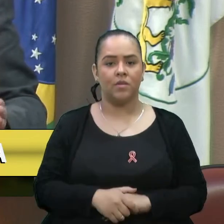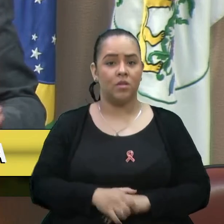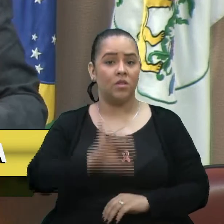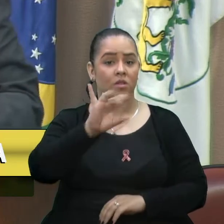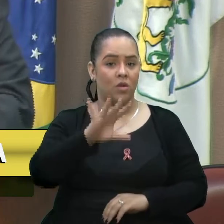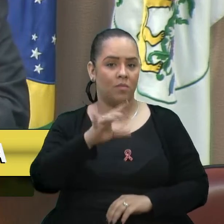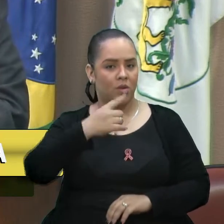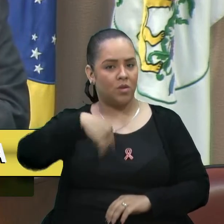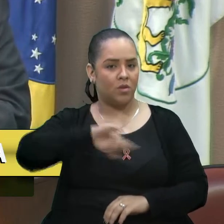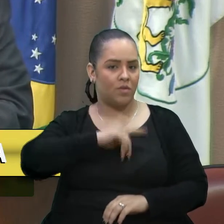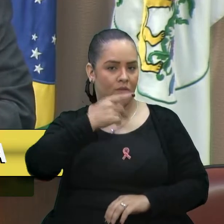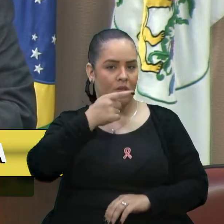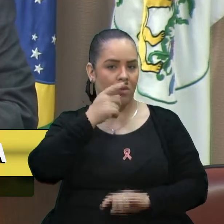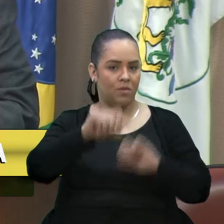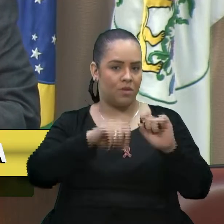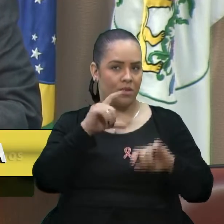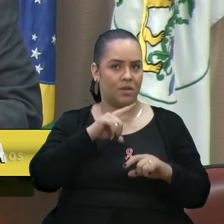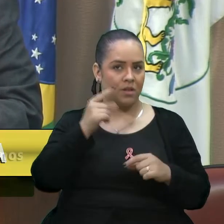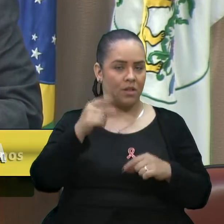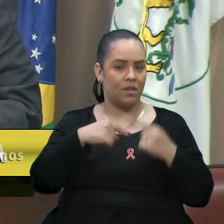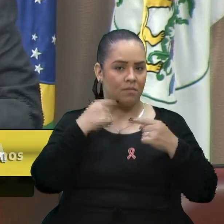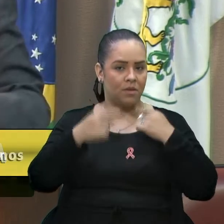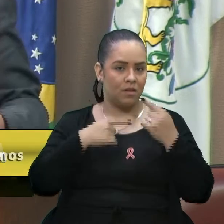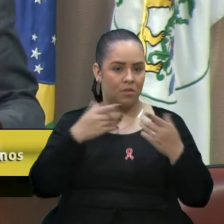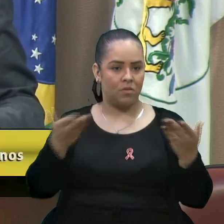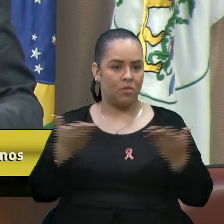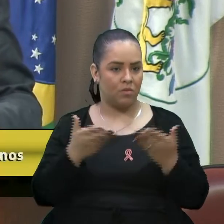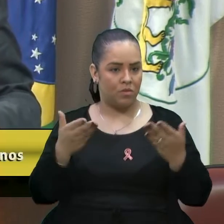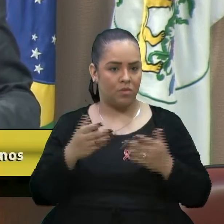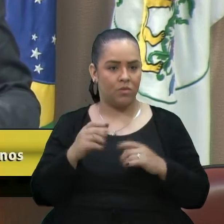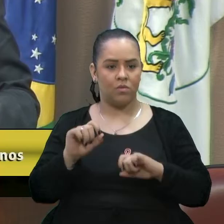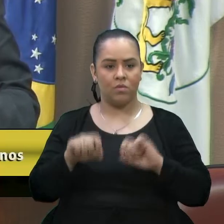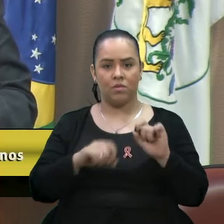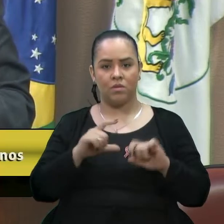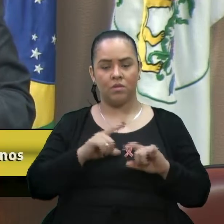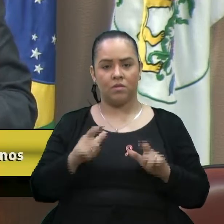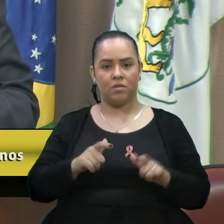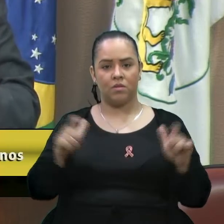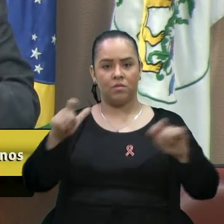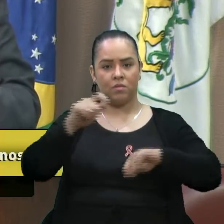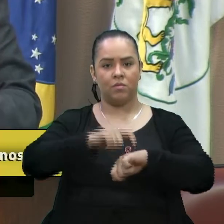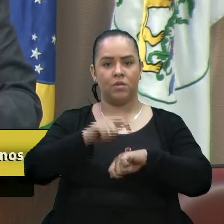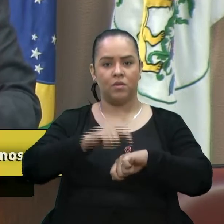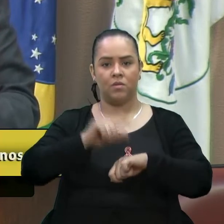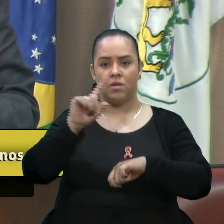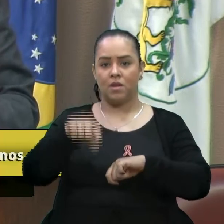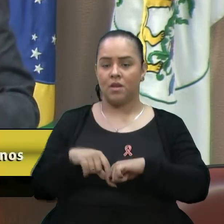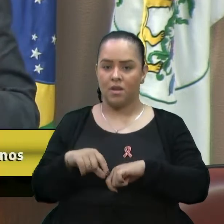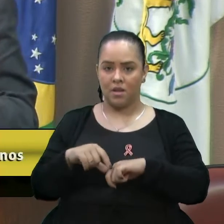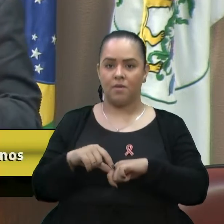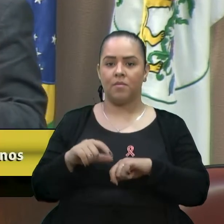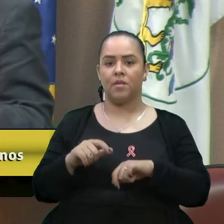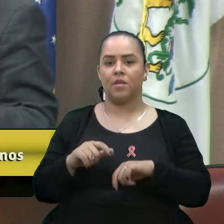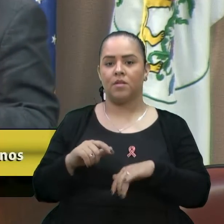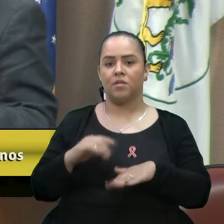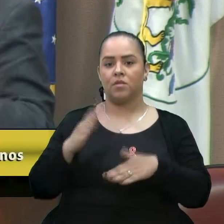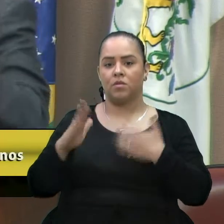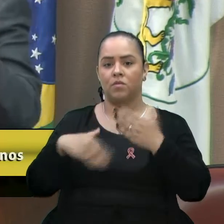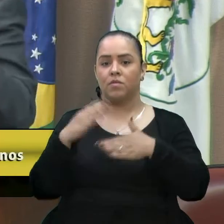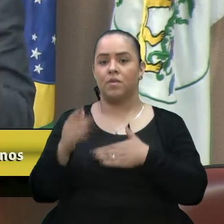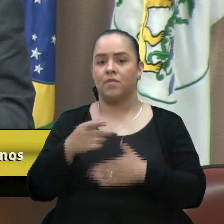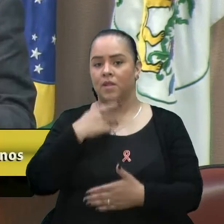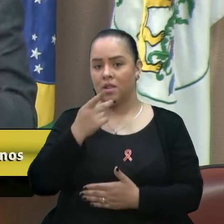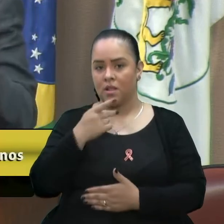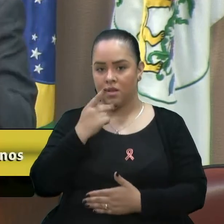nós trazemos aqui hoje, nesse grande expediente, é uma crítica construtiva. É dizer o seguinte,